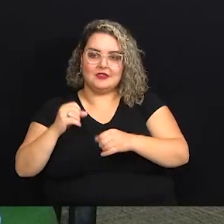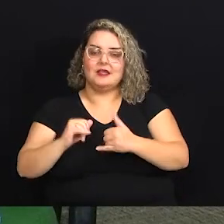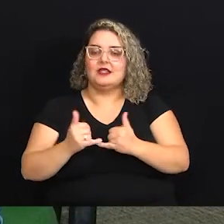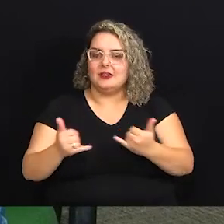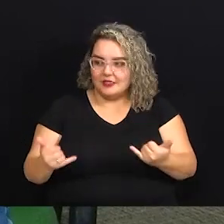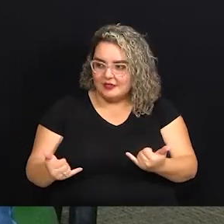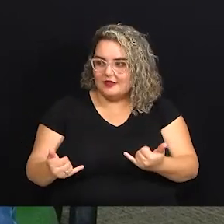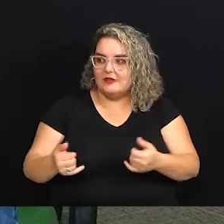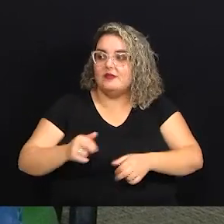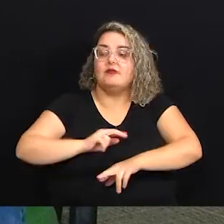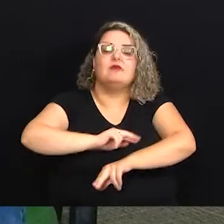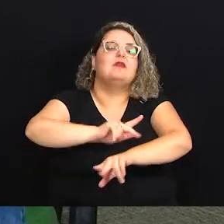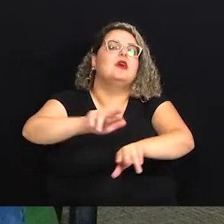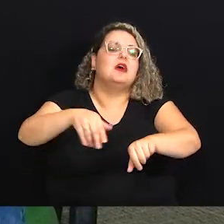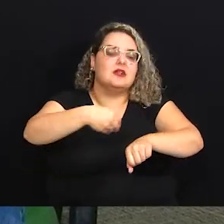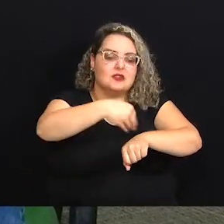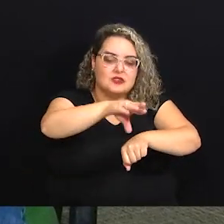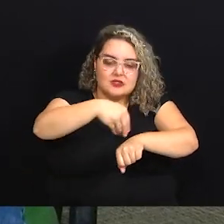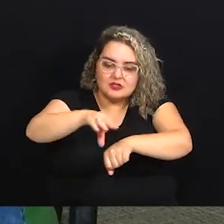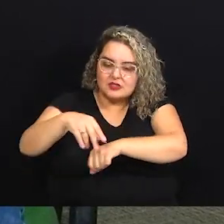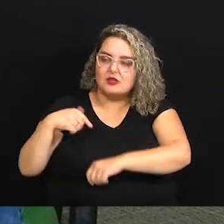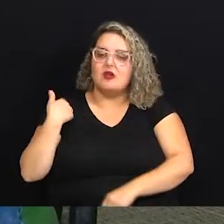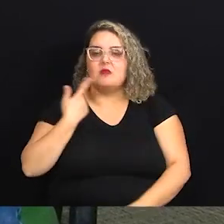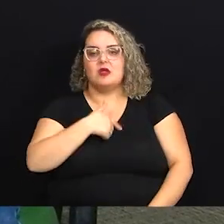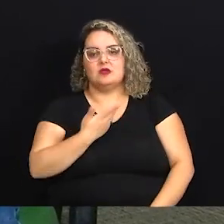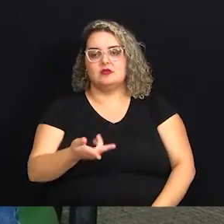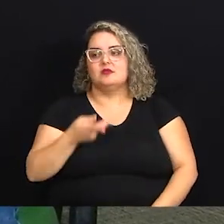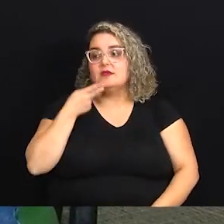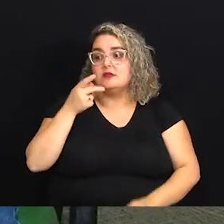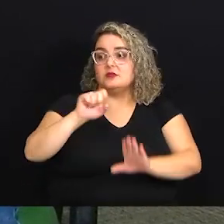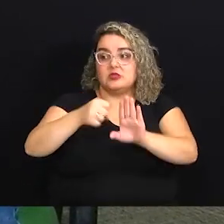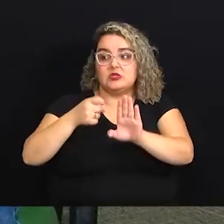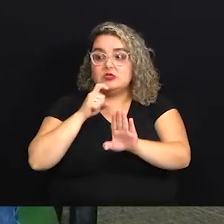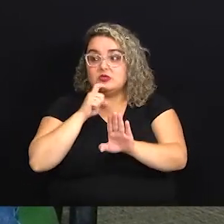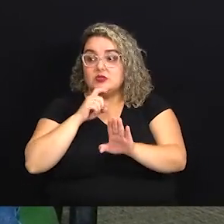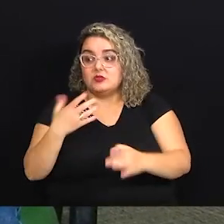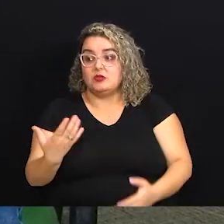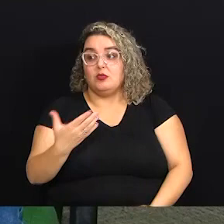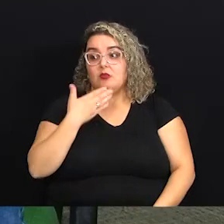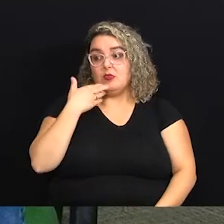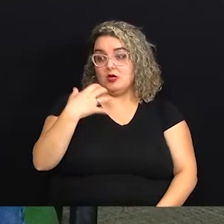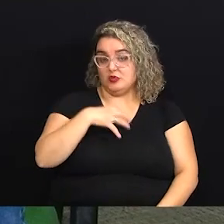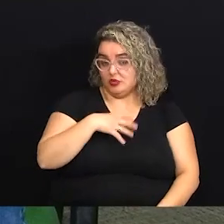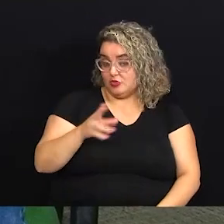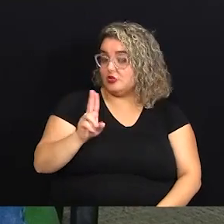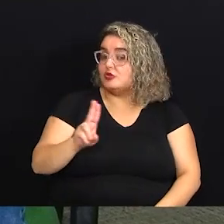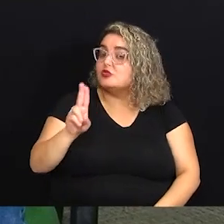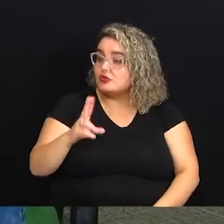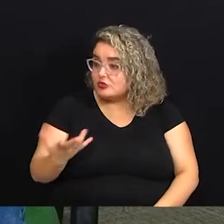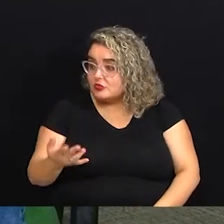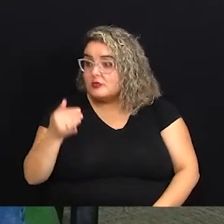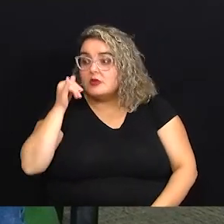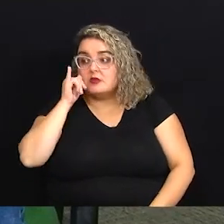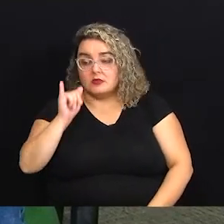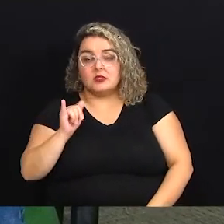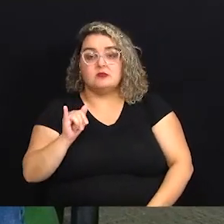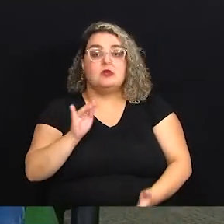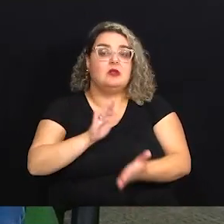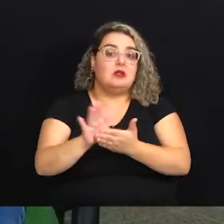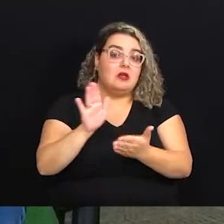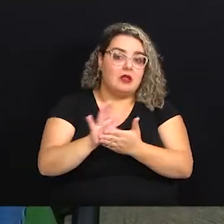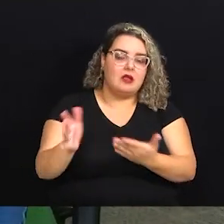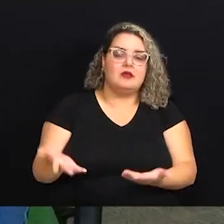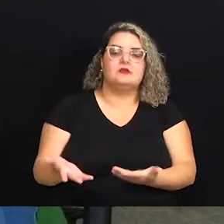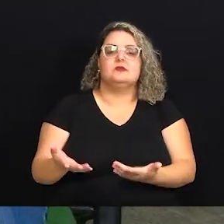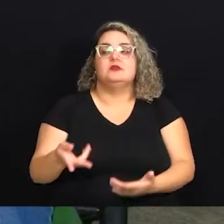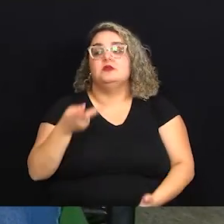é engenheira eletricista, deu várias dicas pra gente hoje. A gente falou sobre geladeira, melhor forma de utilizar para